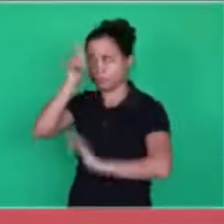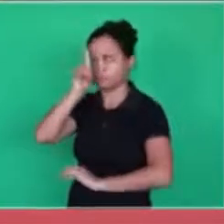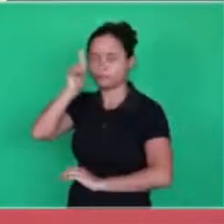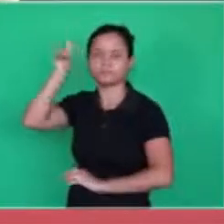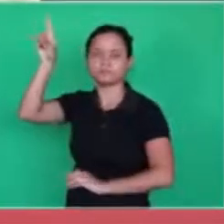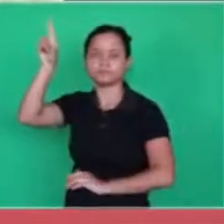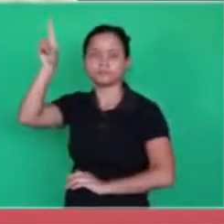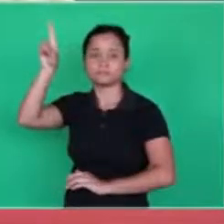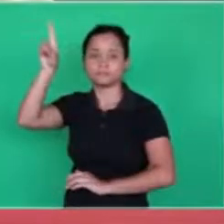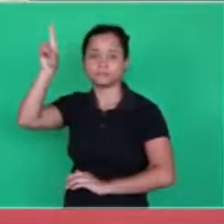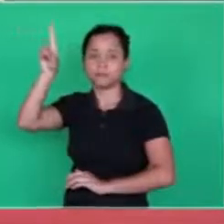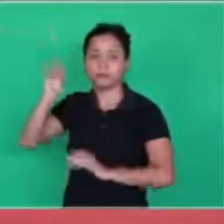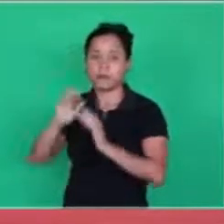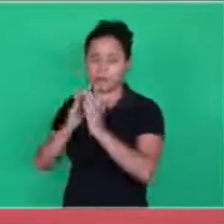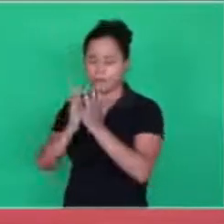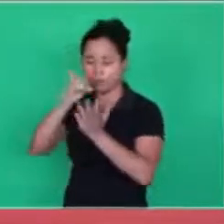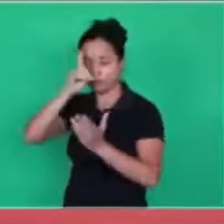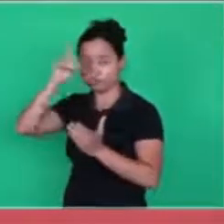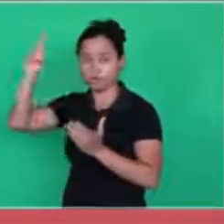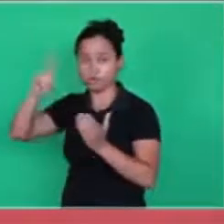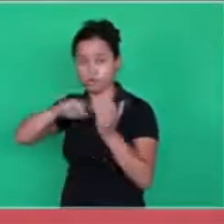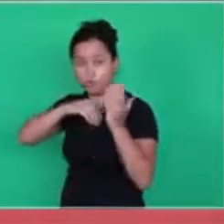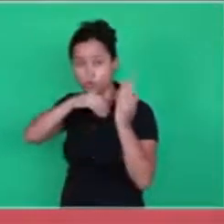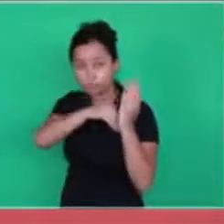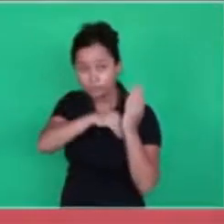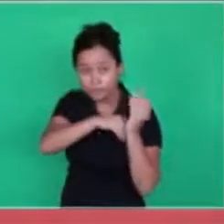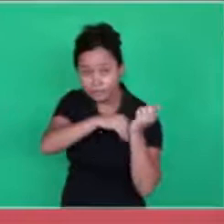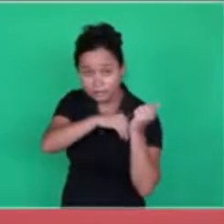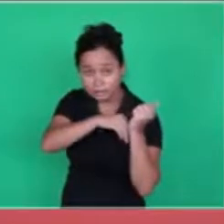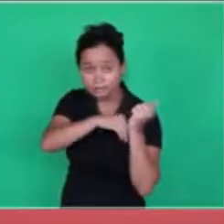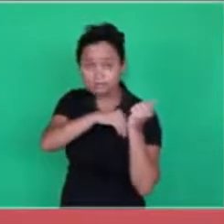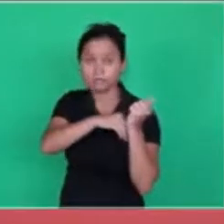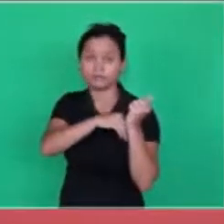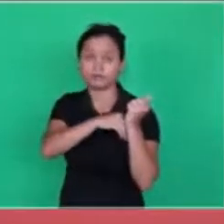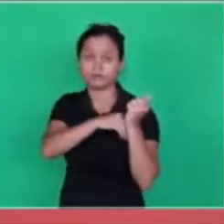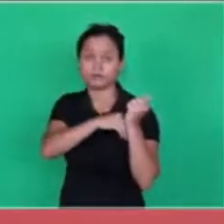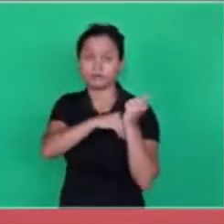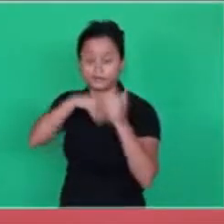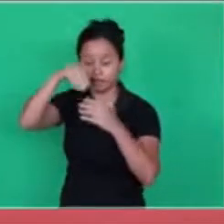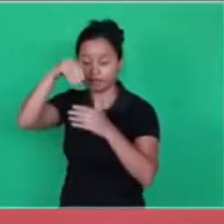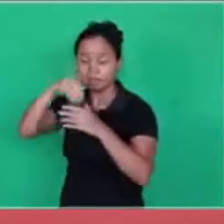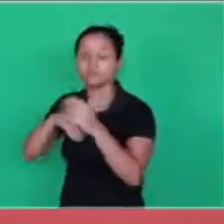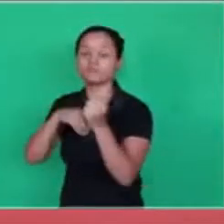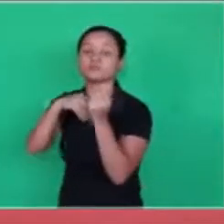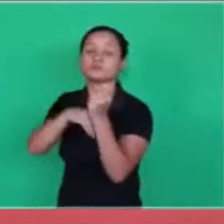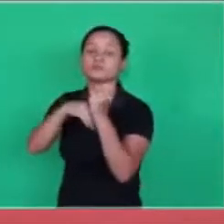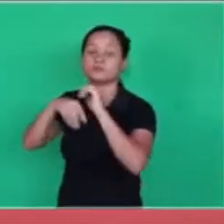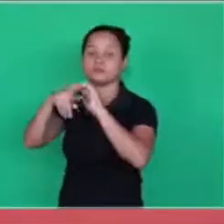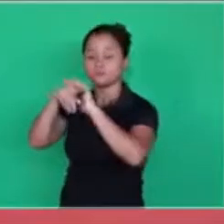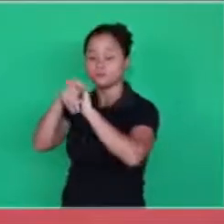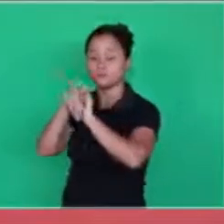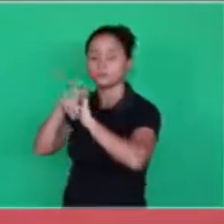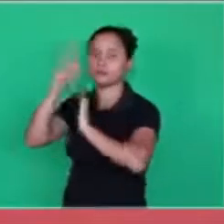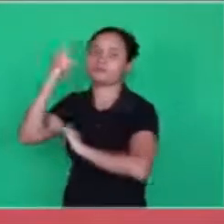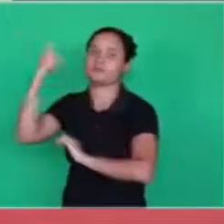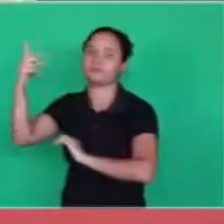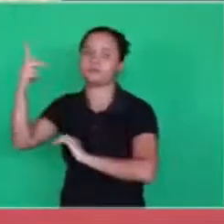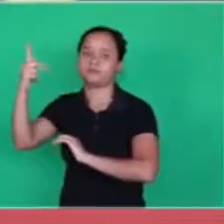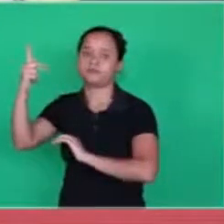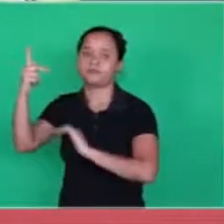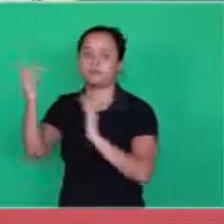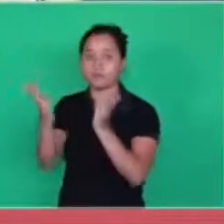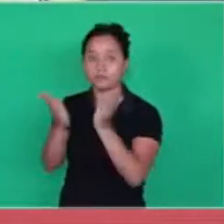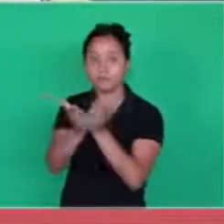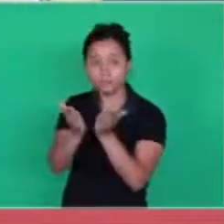palavra, o segredo, isso aqui são segredos dele para o crente. Então